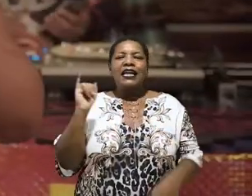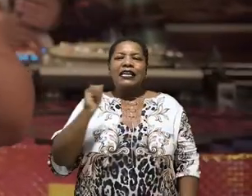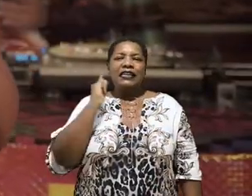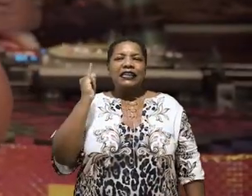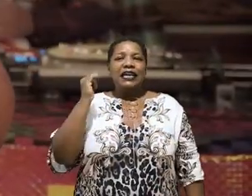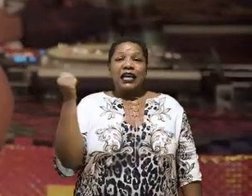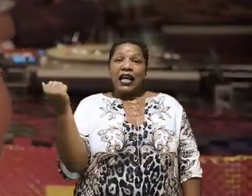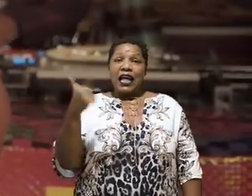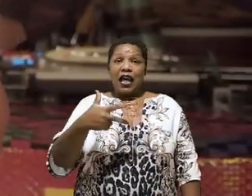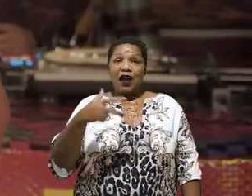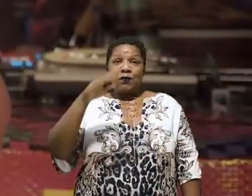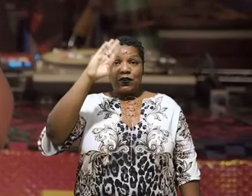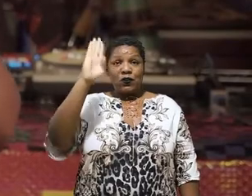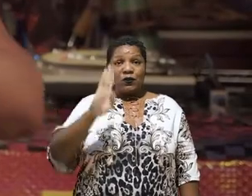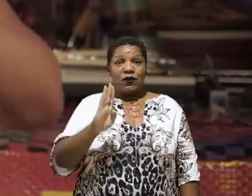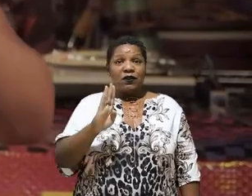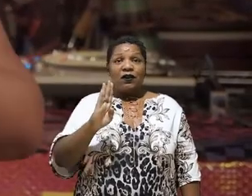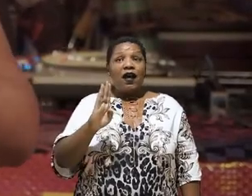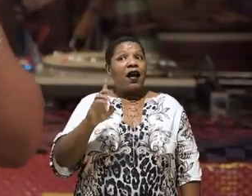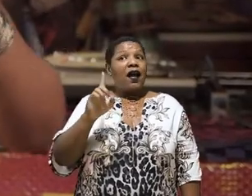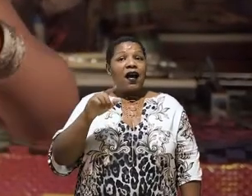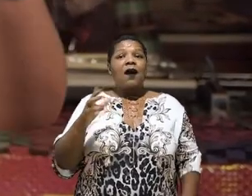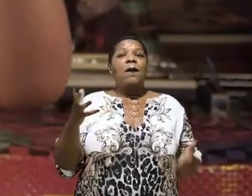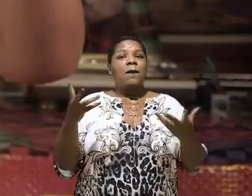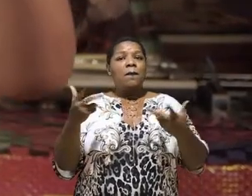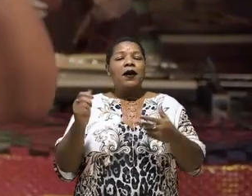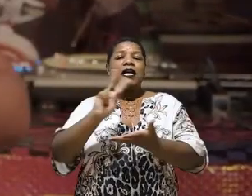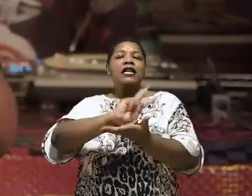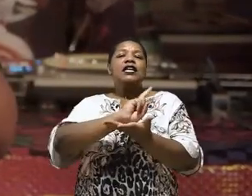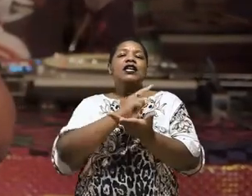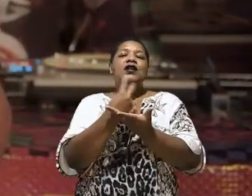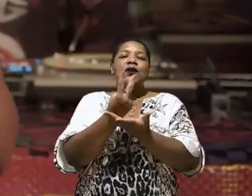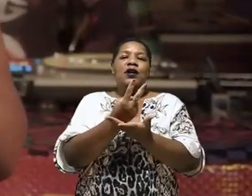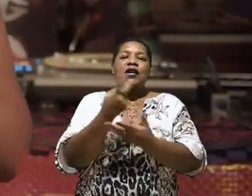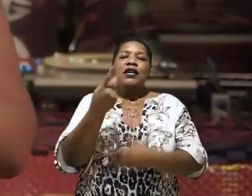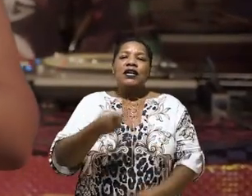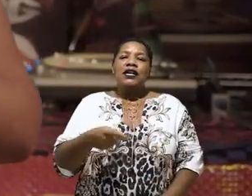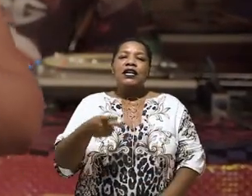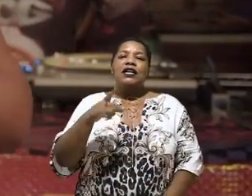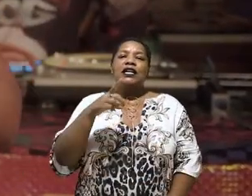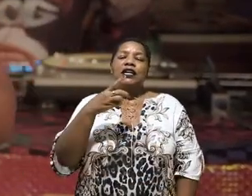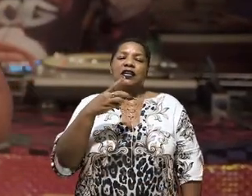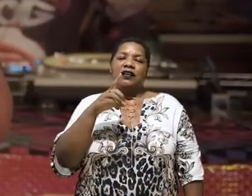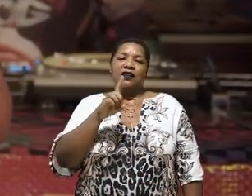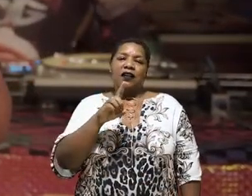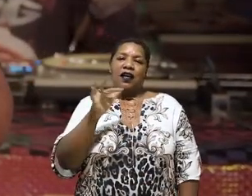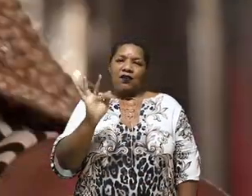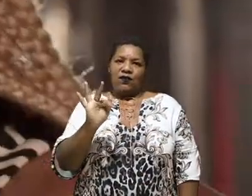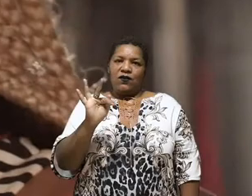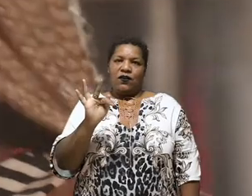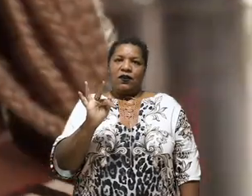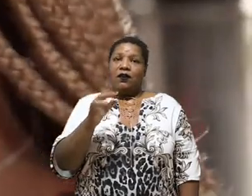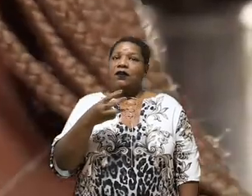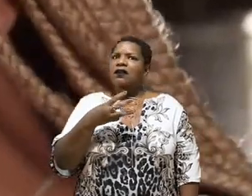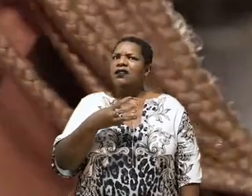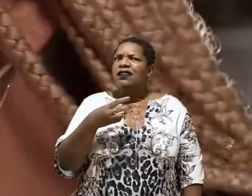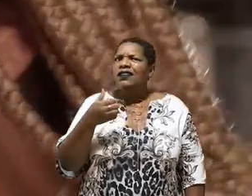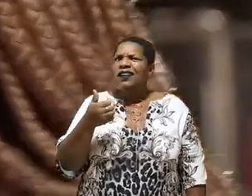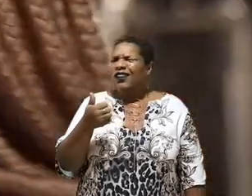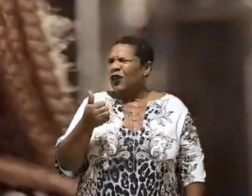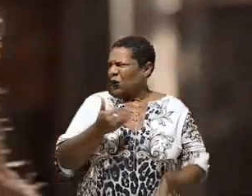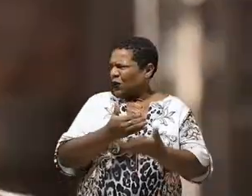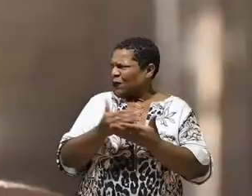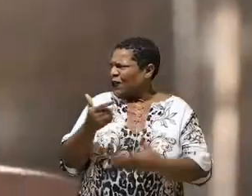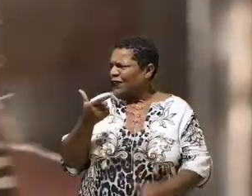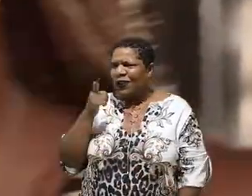ele é essencial na história do rap do Brasil e a figura quando se fala de hip hop na capital federal com 31 gente 31